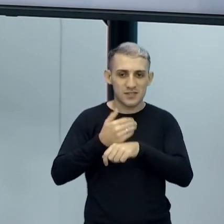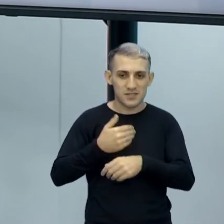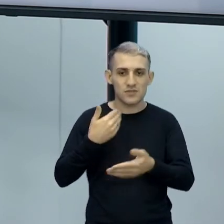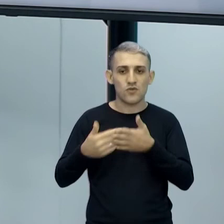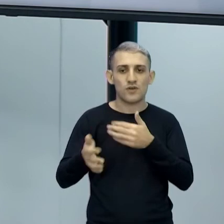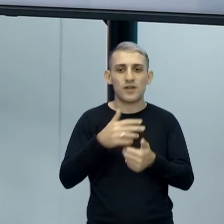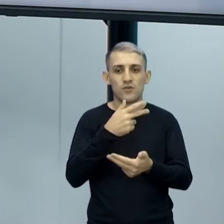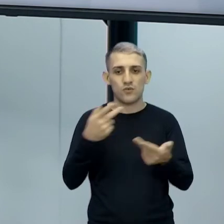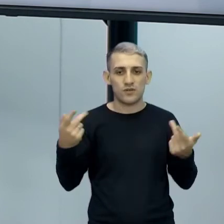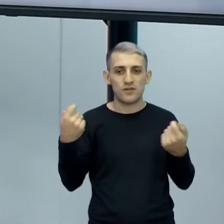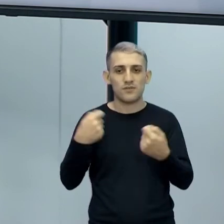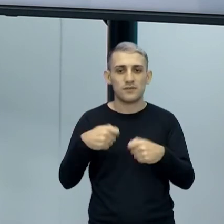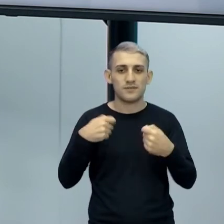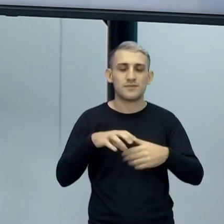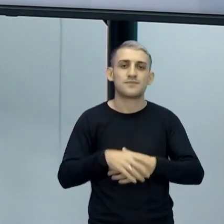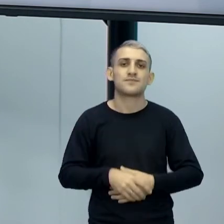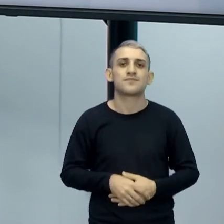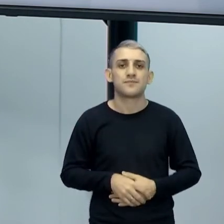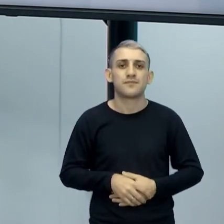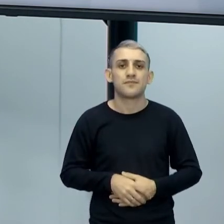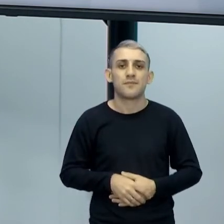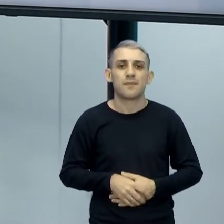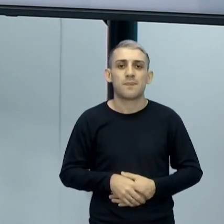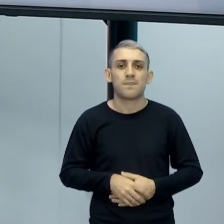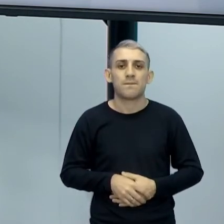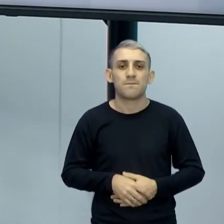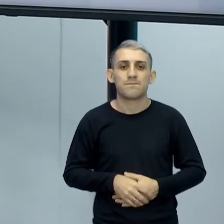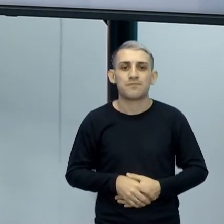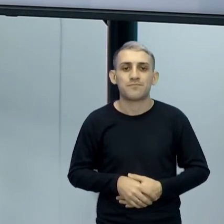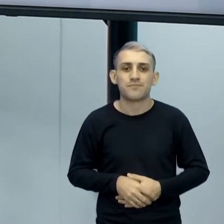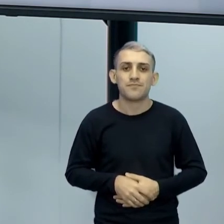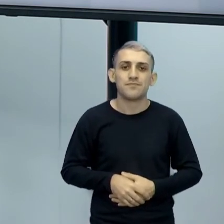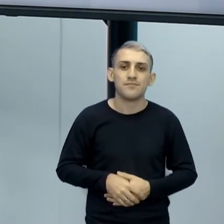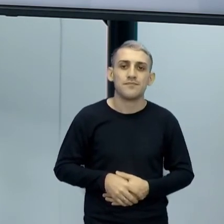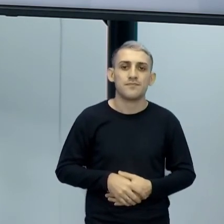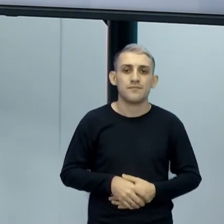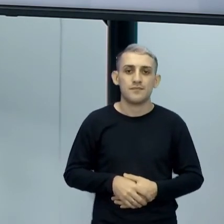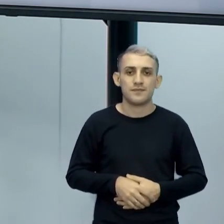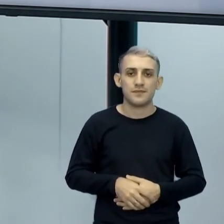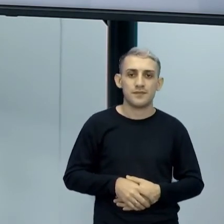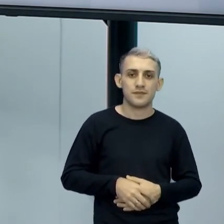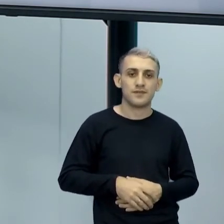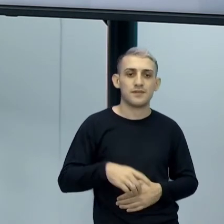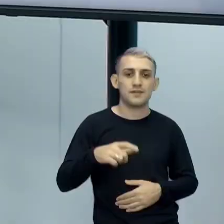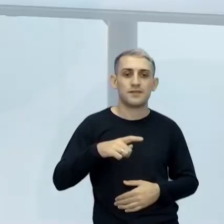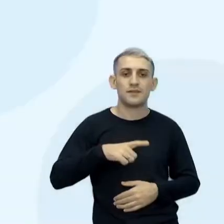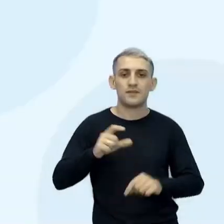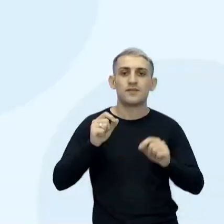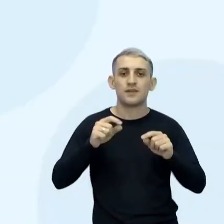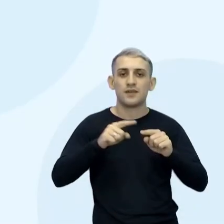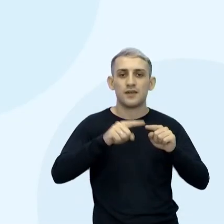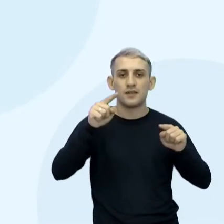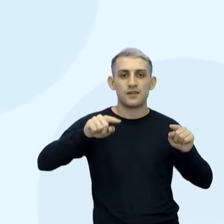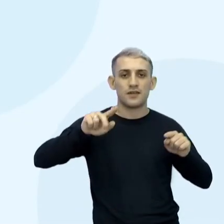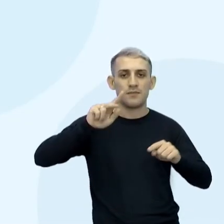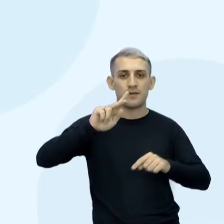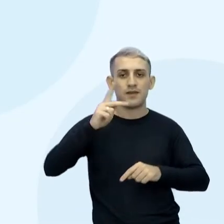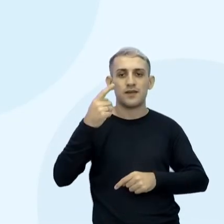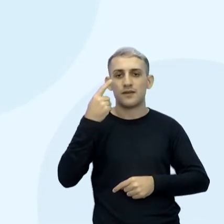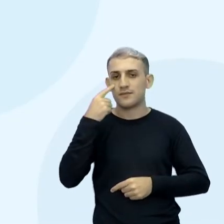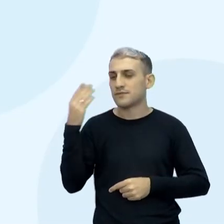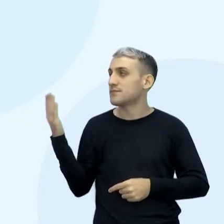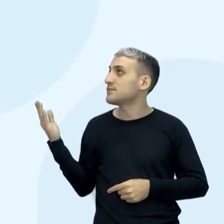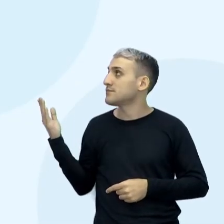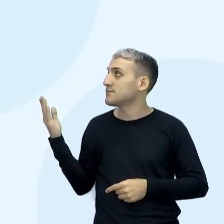outro tipo de conduta, tá certo? Bom, galerinha, aí tem uma escala de pH que eu queria para falar